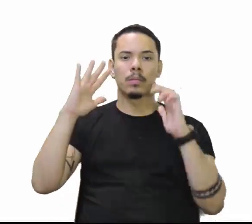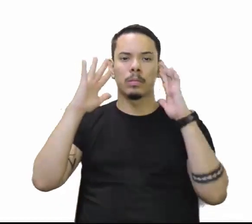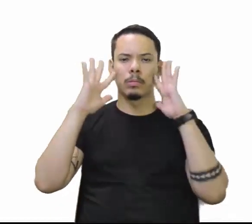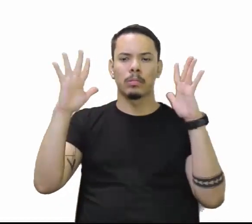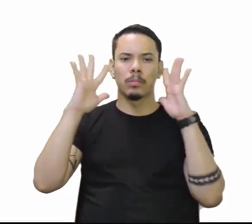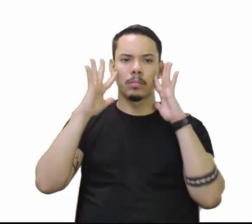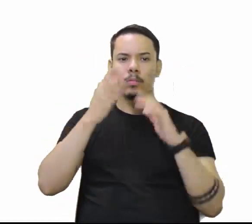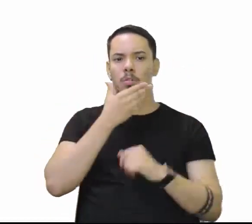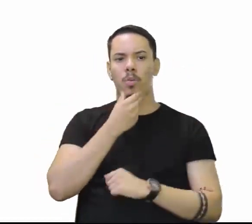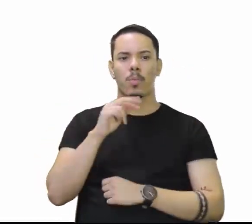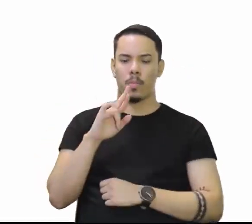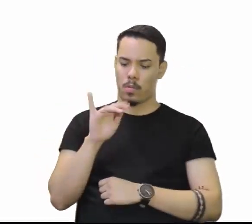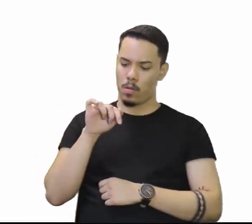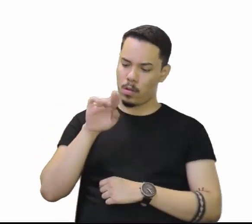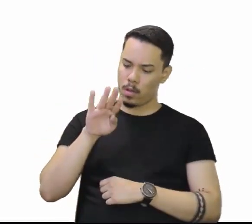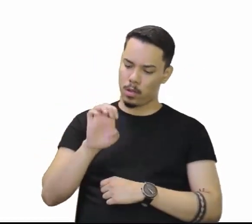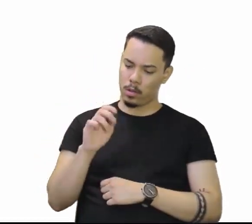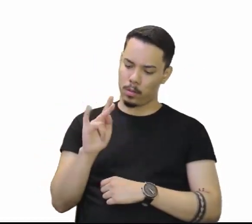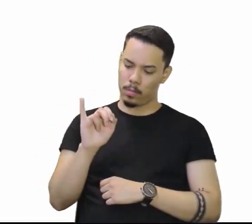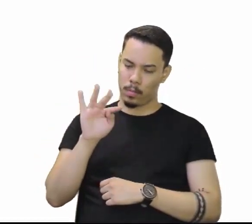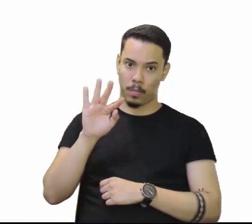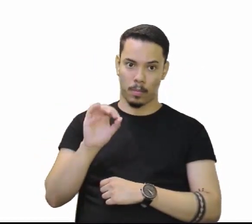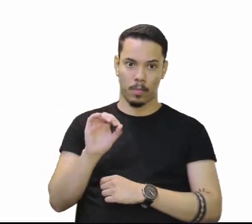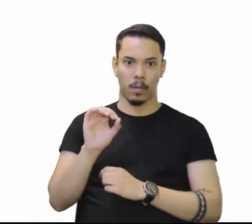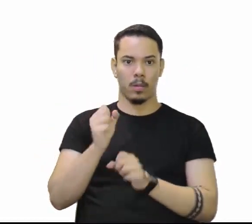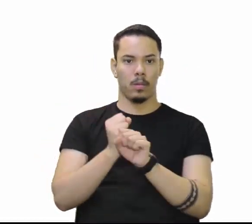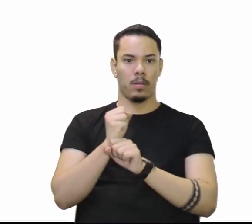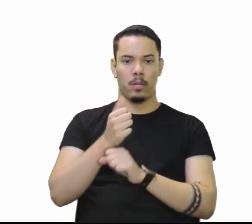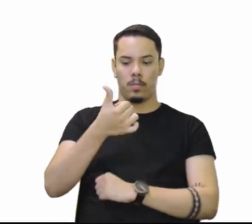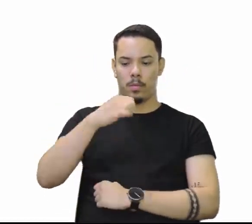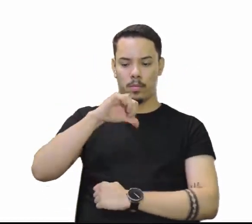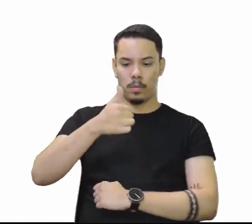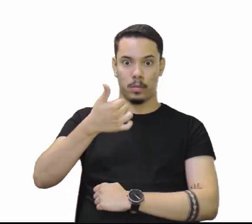imaginada por Roquete Pinto em 1916,